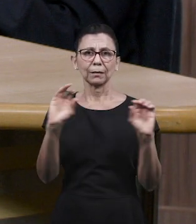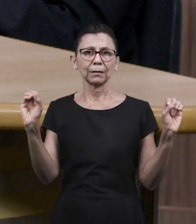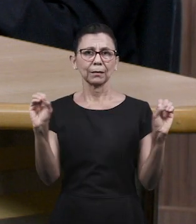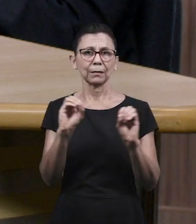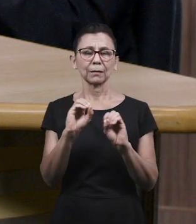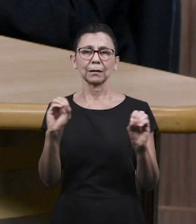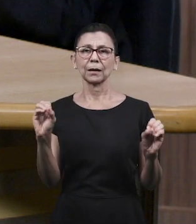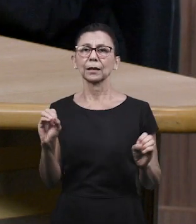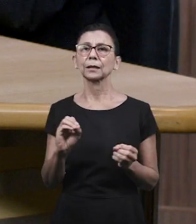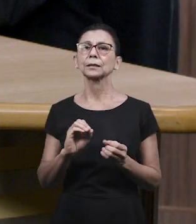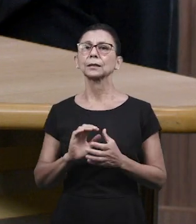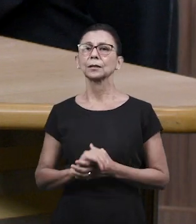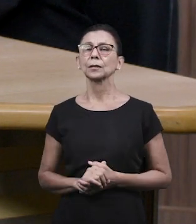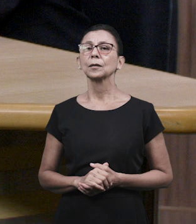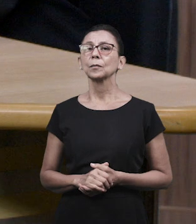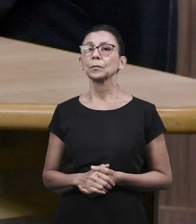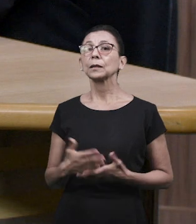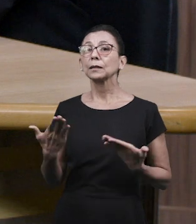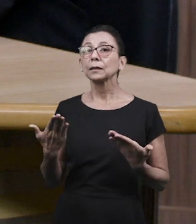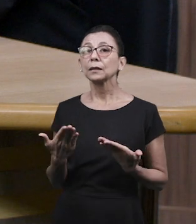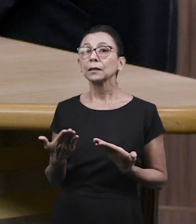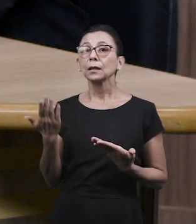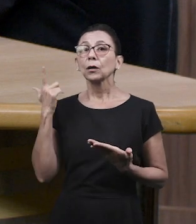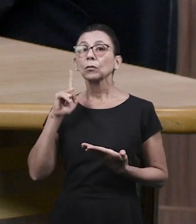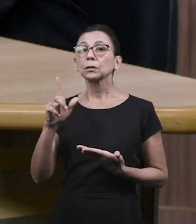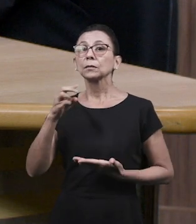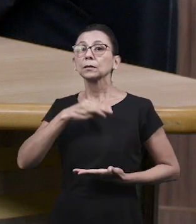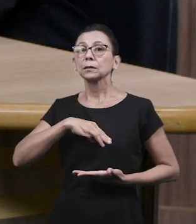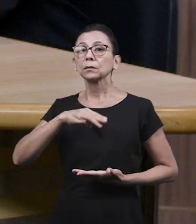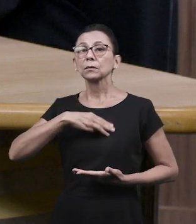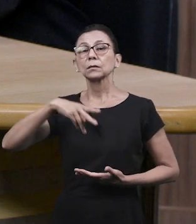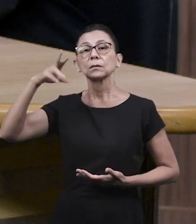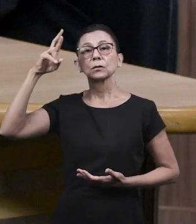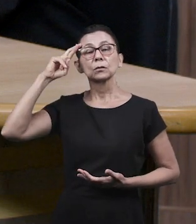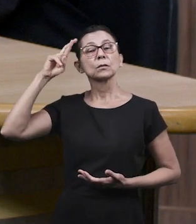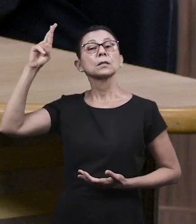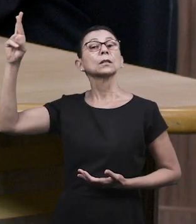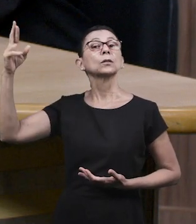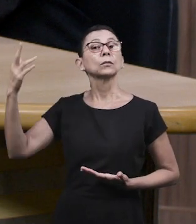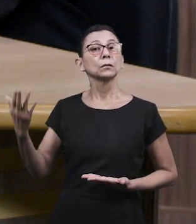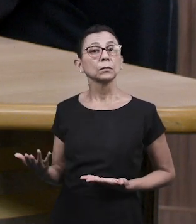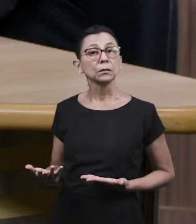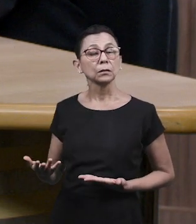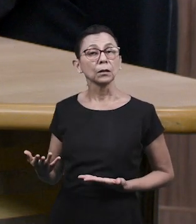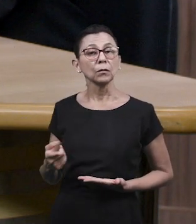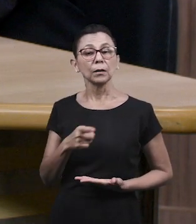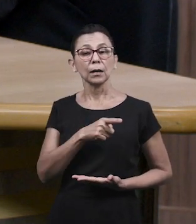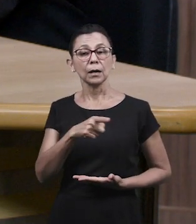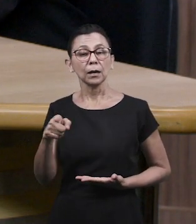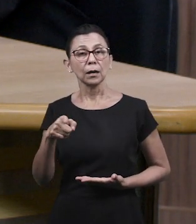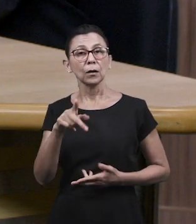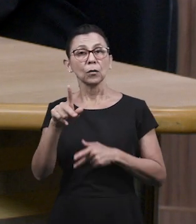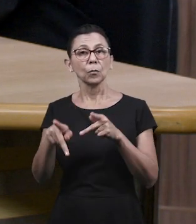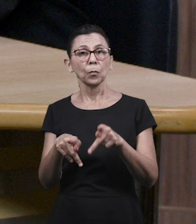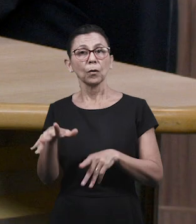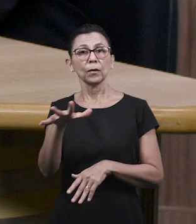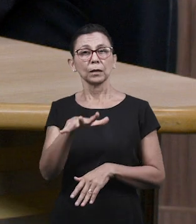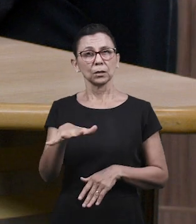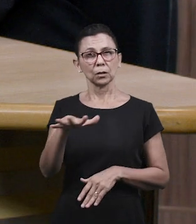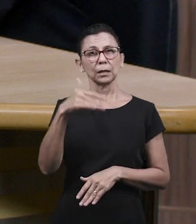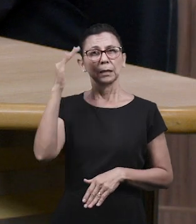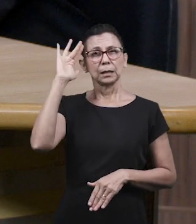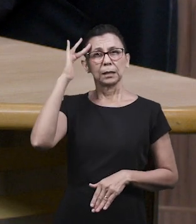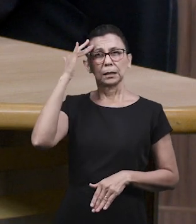para obter a misericórdia do Senhor. Então eles entenderam que eles estavam em falta com o Senhor, né? Porque